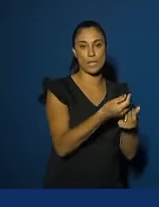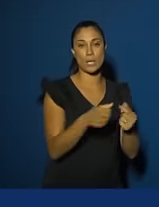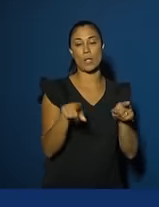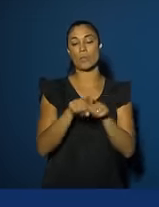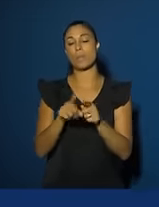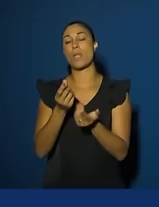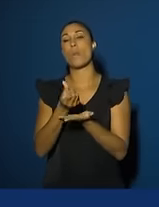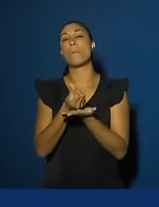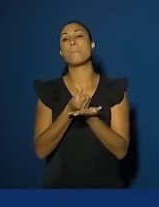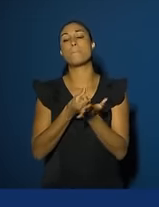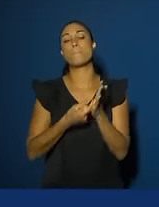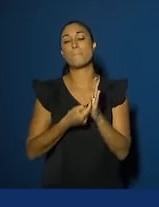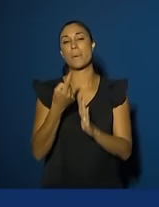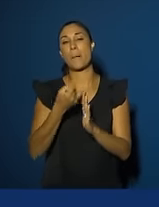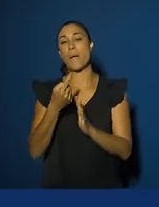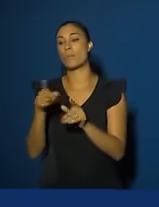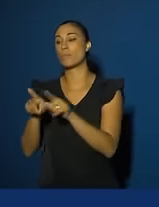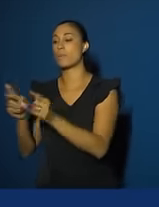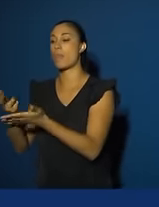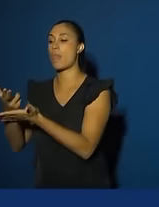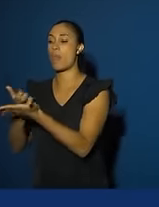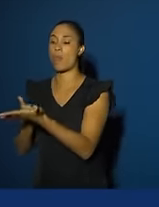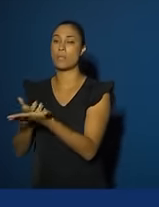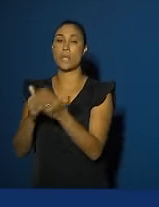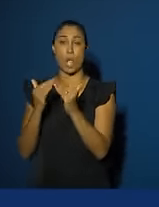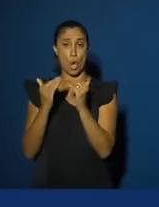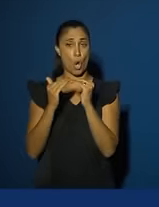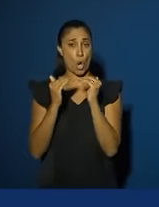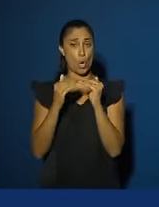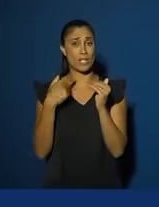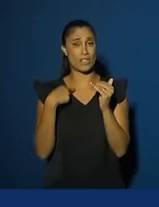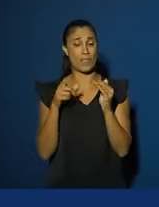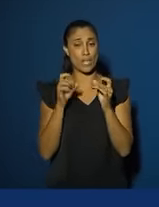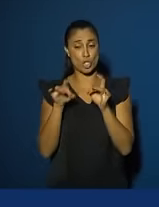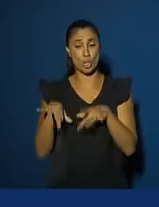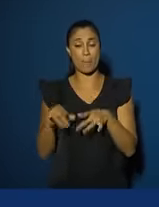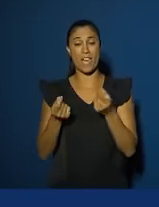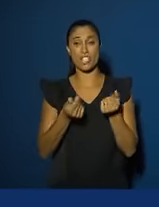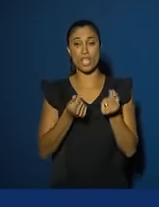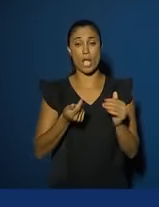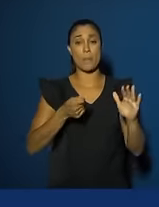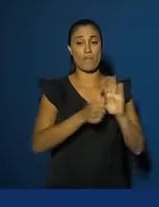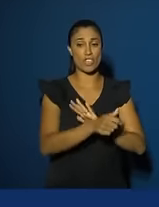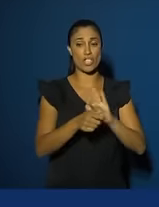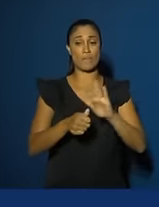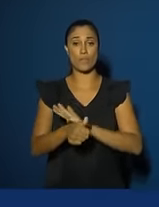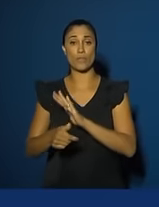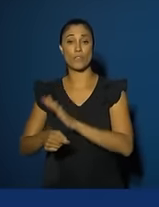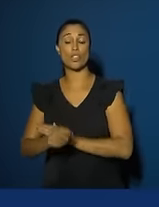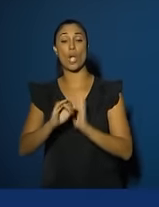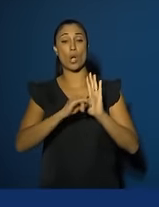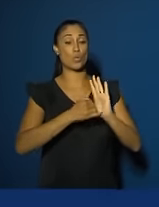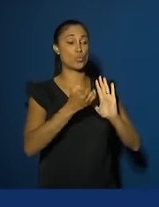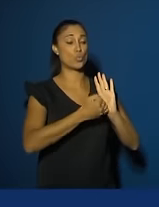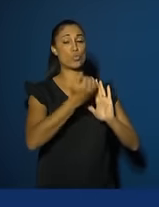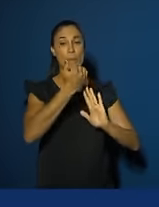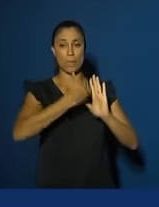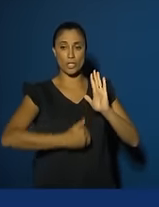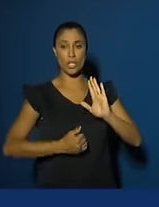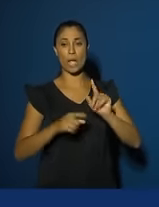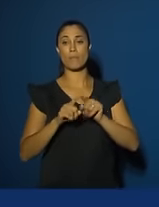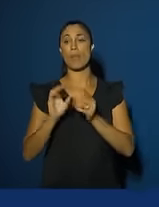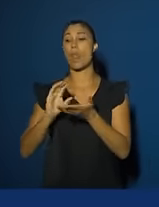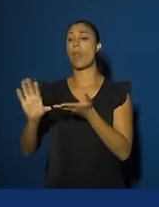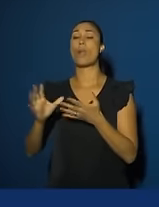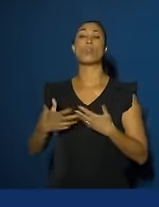primário e o gasto tributário Você concorda que vai sobrar dinheiro para investir vai sobrar dinheiro para iniciativa privada vai o juro baixar vai o crédito vai